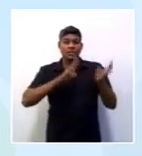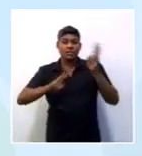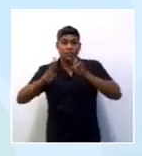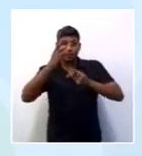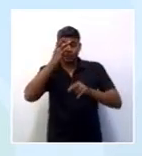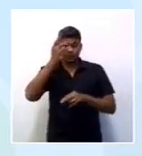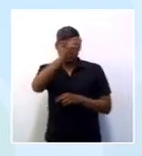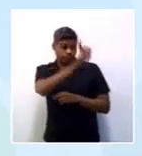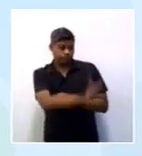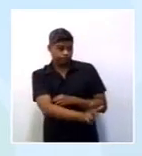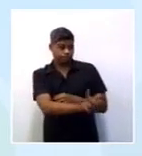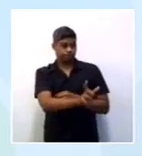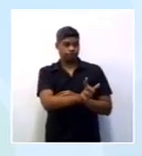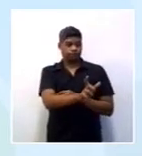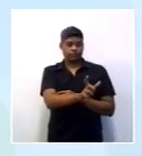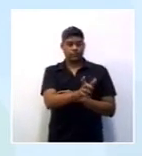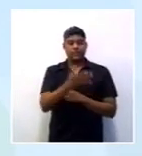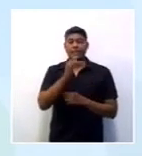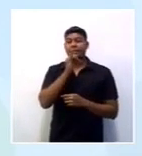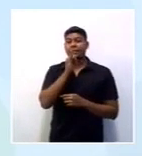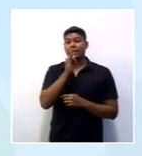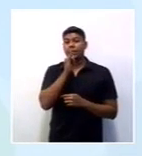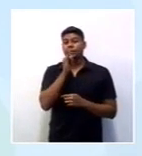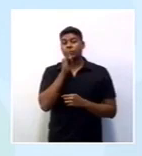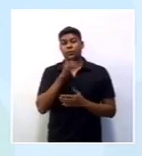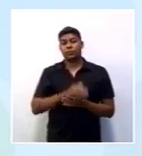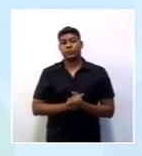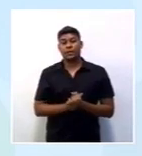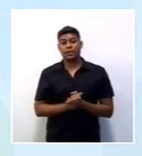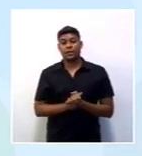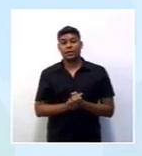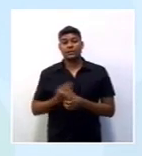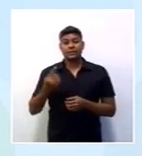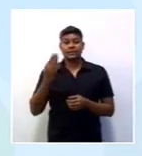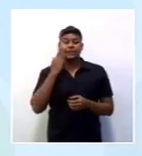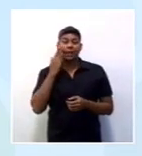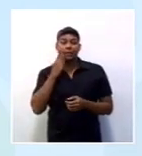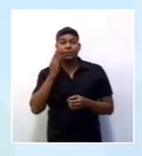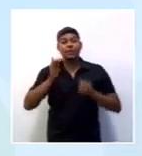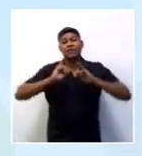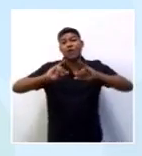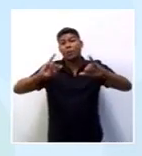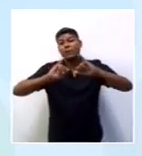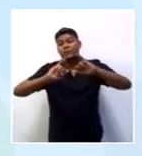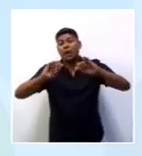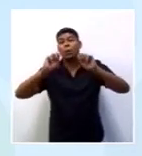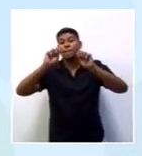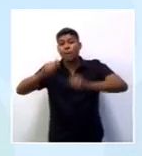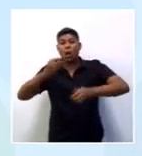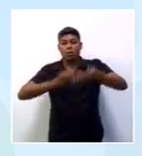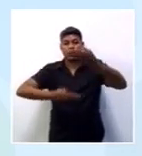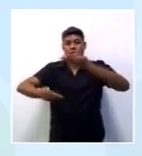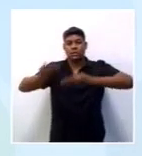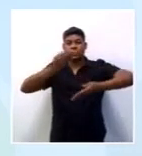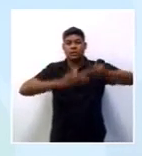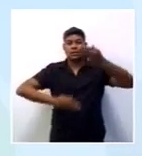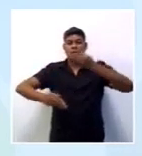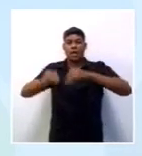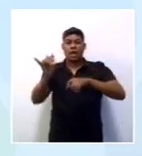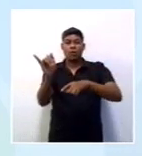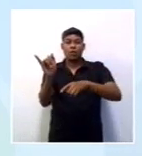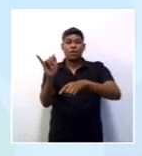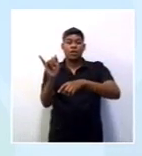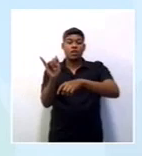alguém. Então, por exemplo, eu acho que essas notícias a gente pode correlacionar mais com o YouTube, né? Então, a